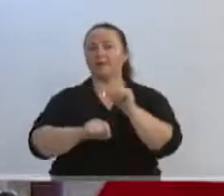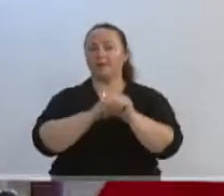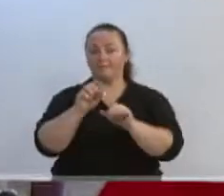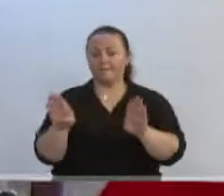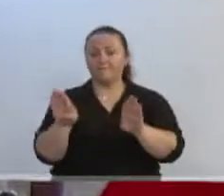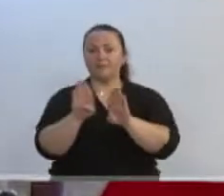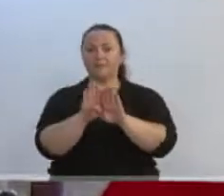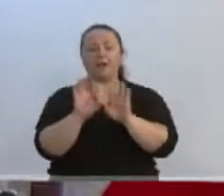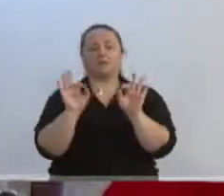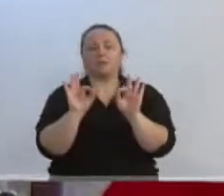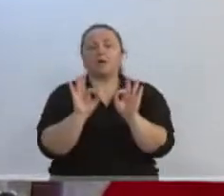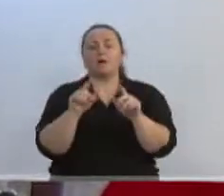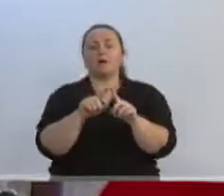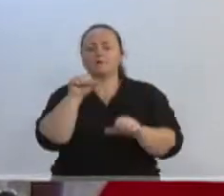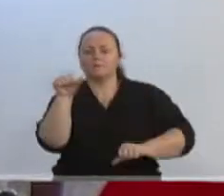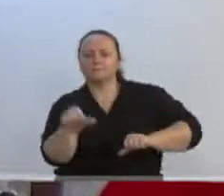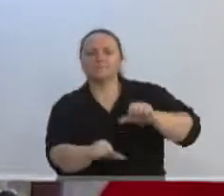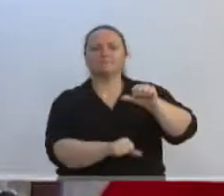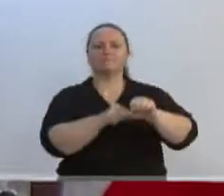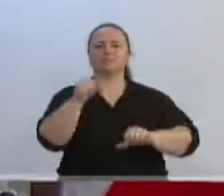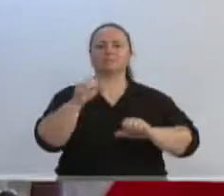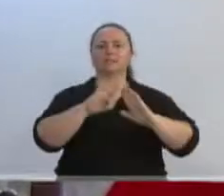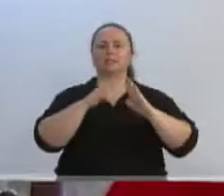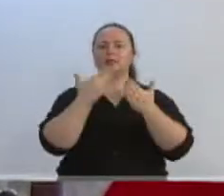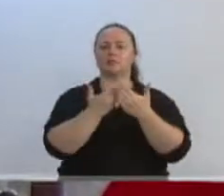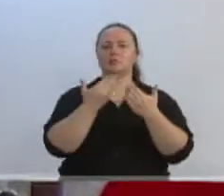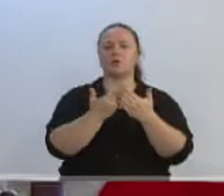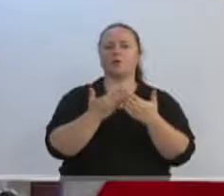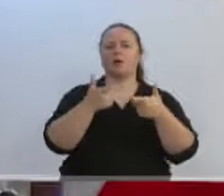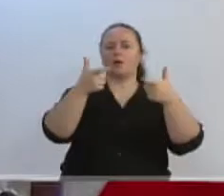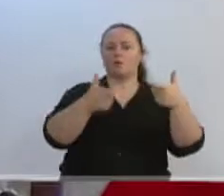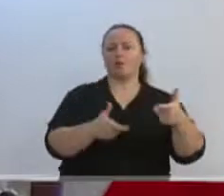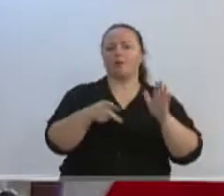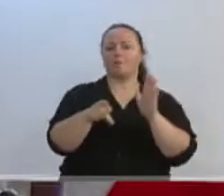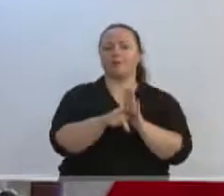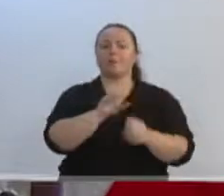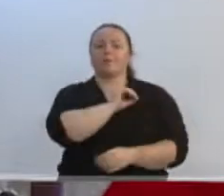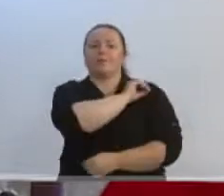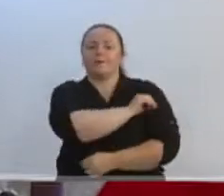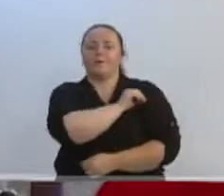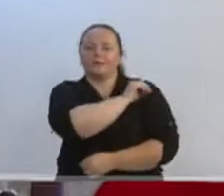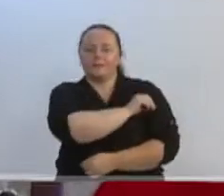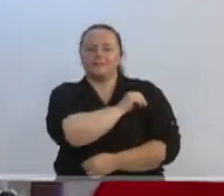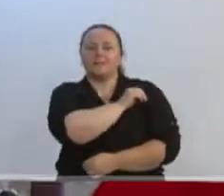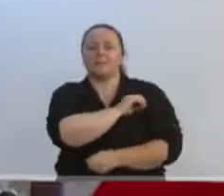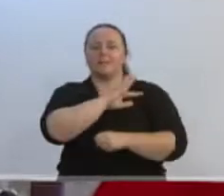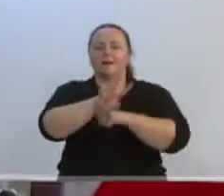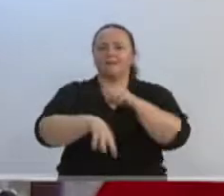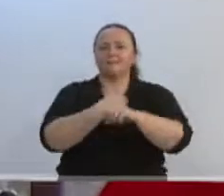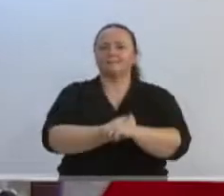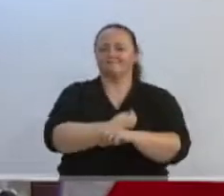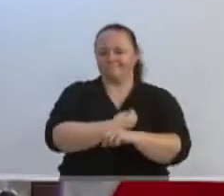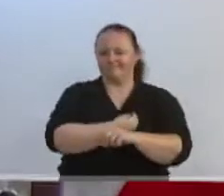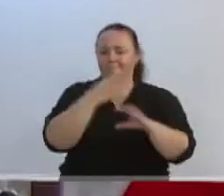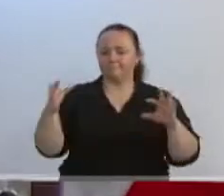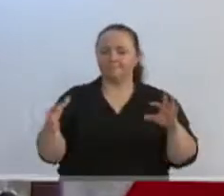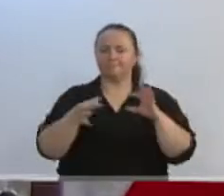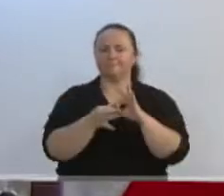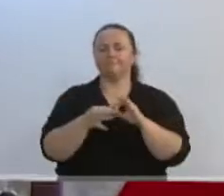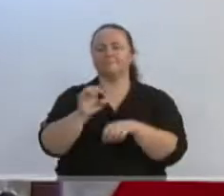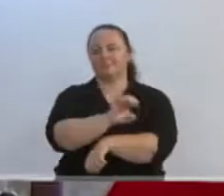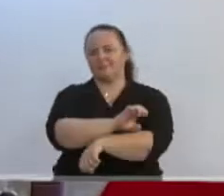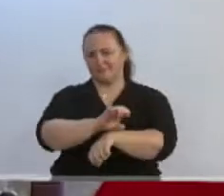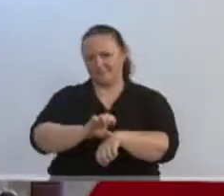vinha transformar como uma escola, uma oficina ambiental, atrelada à questão educacional de determinada forma. Eu acho que esse é o